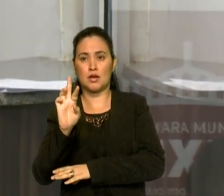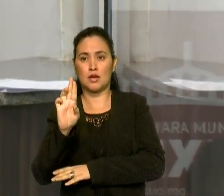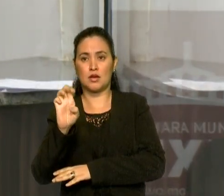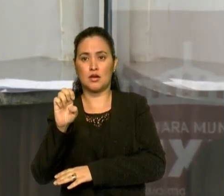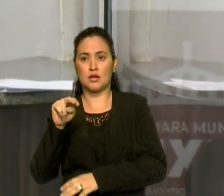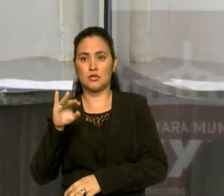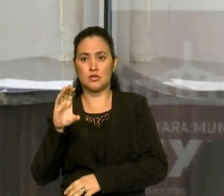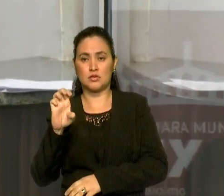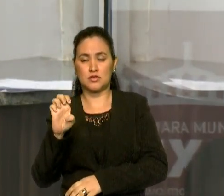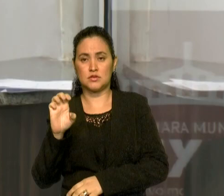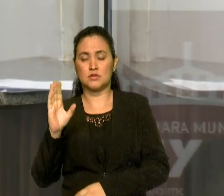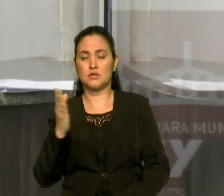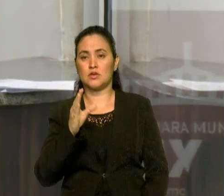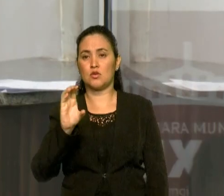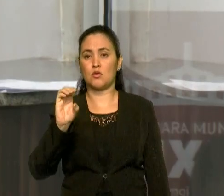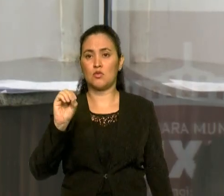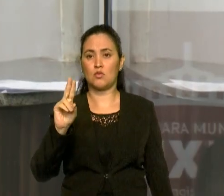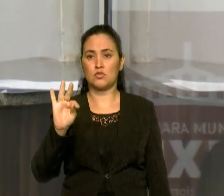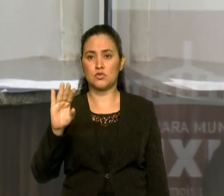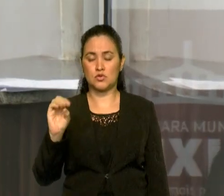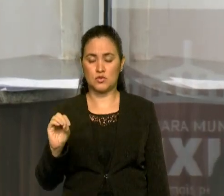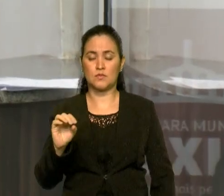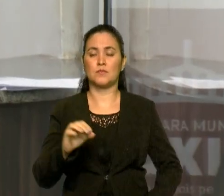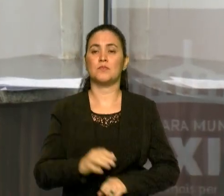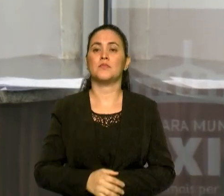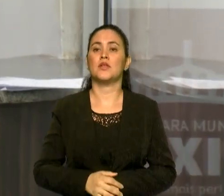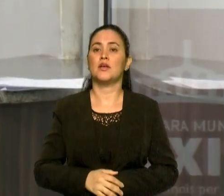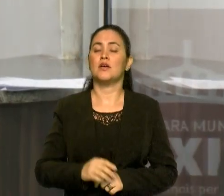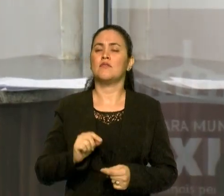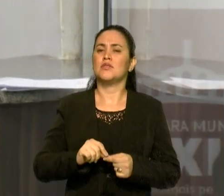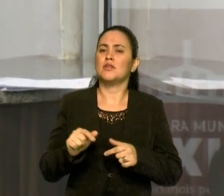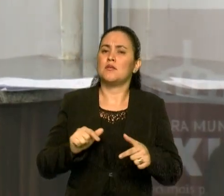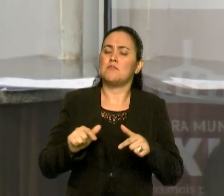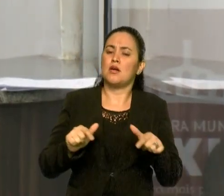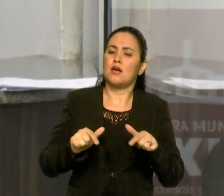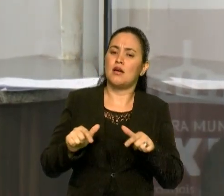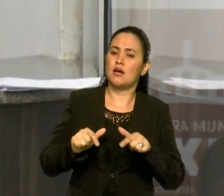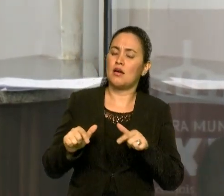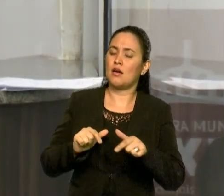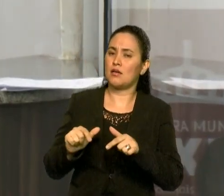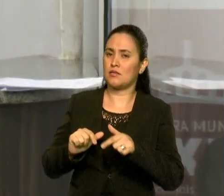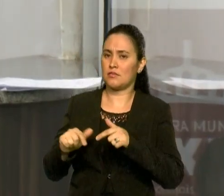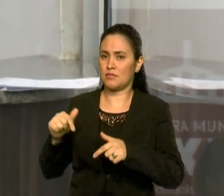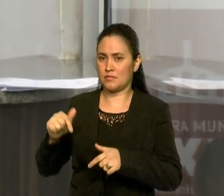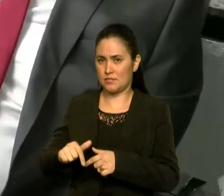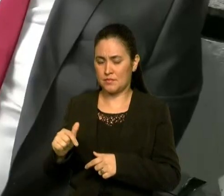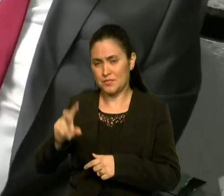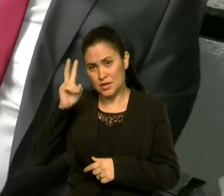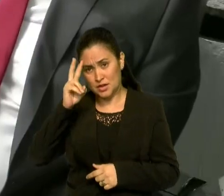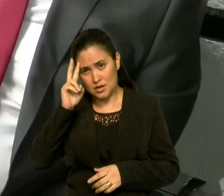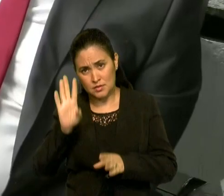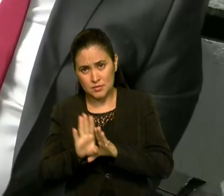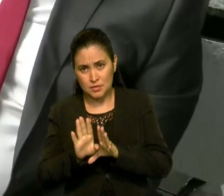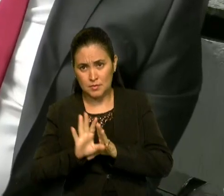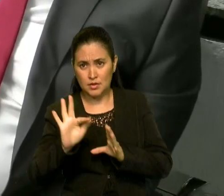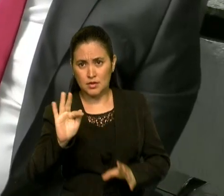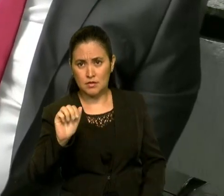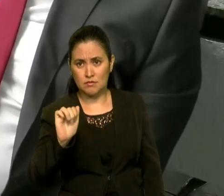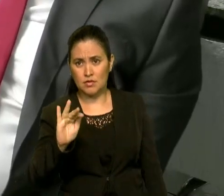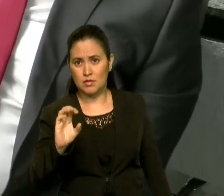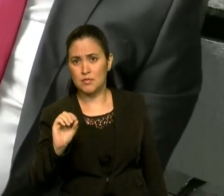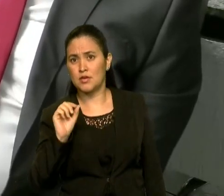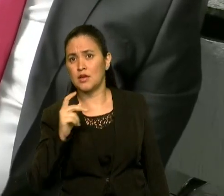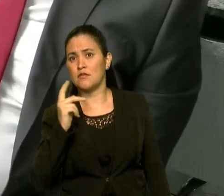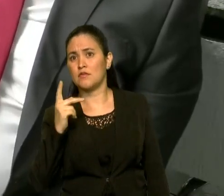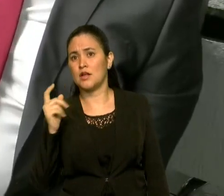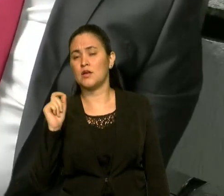Caxias. Lembro também, Fábio, quando você falou que aprendeu política uma parte da sua política com seu pai, claro, e a